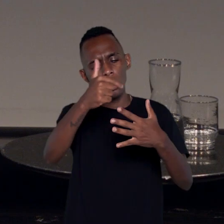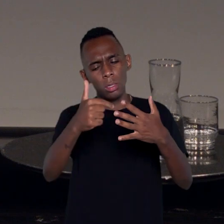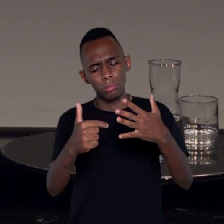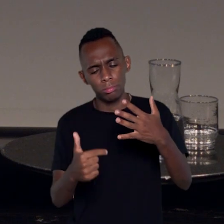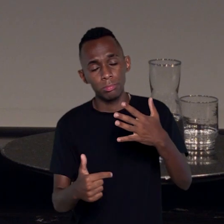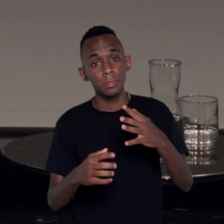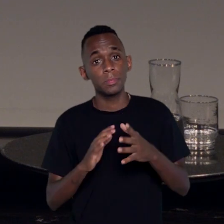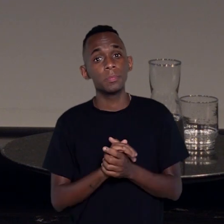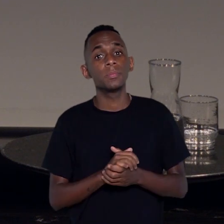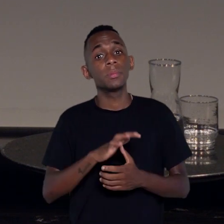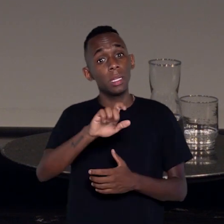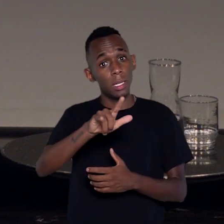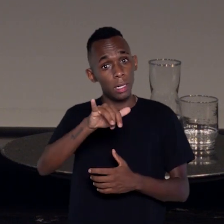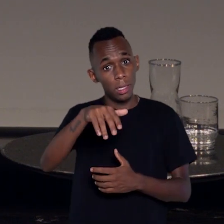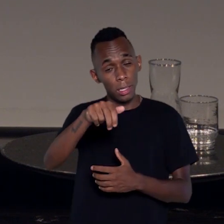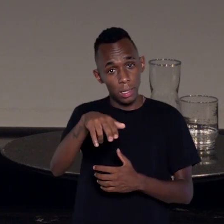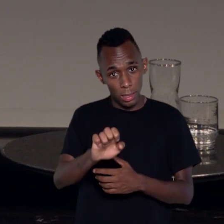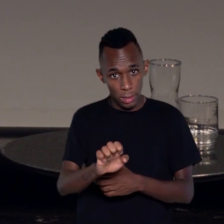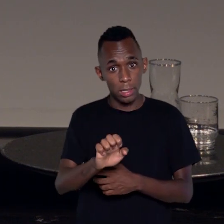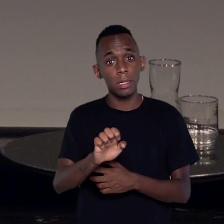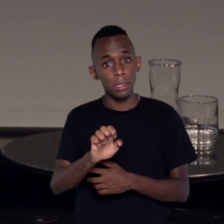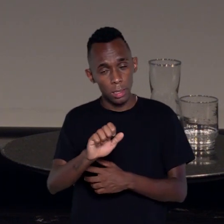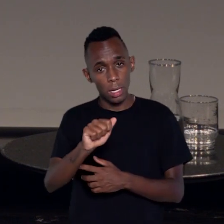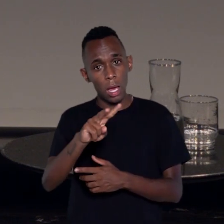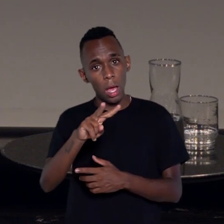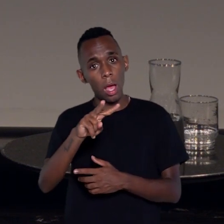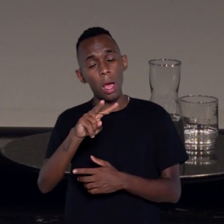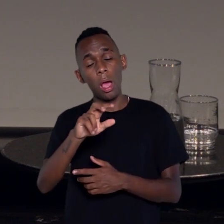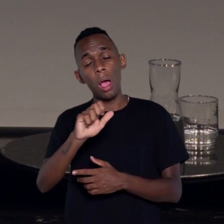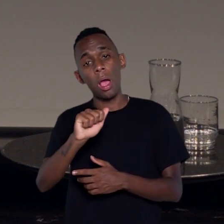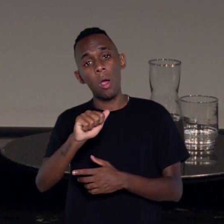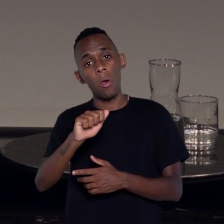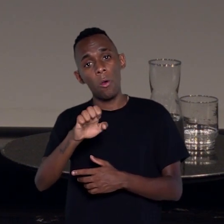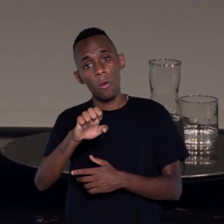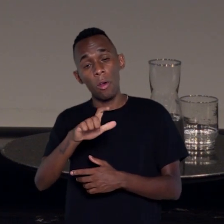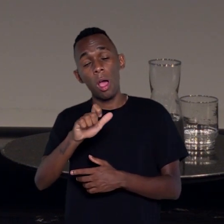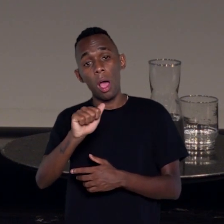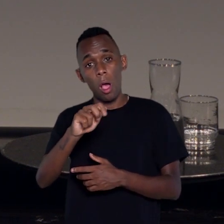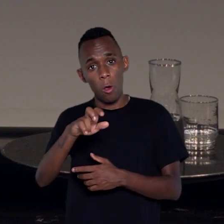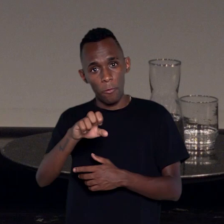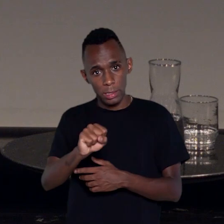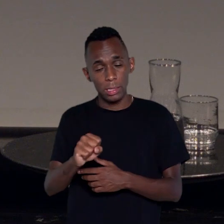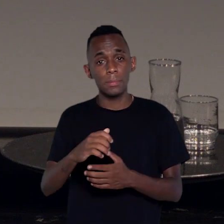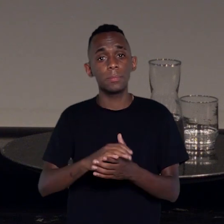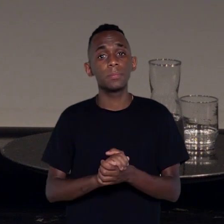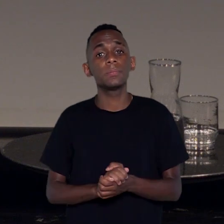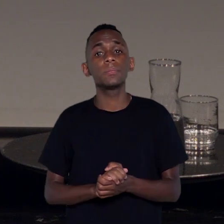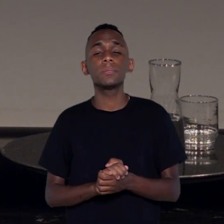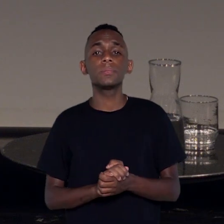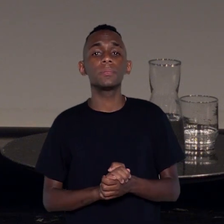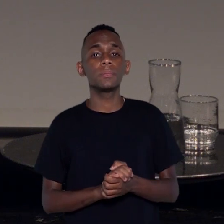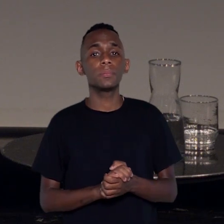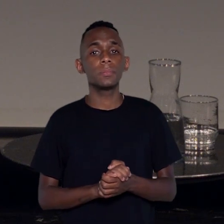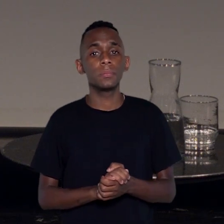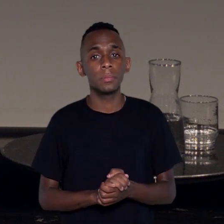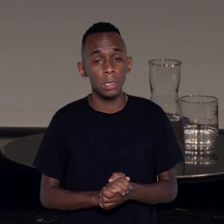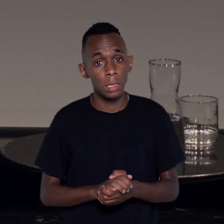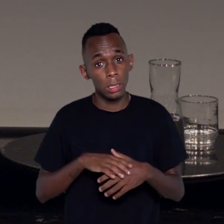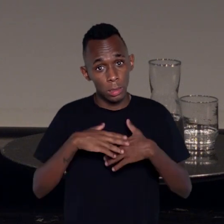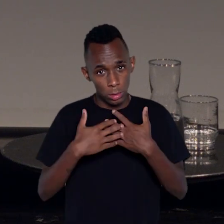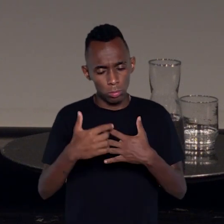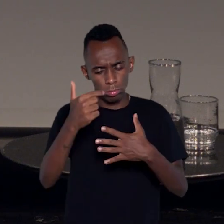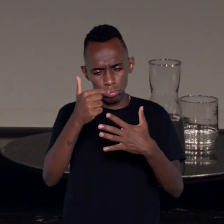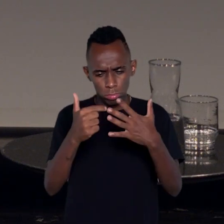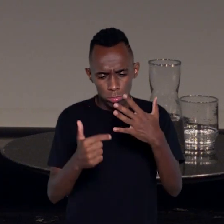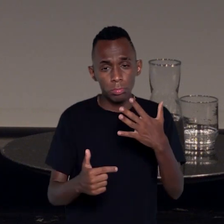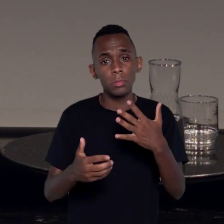e todos eles. Eliane Alves Cruz, com Água de Barrela e tantos livros, né, focados. Tem ali,